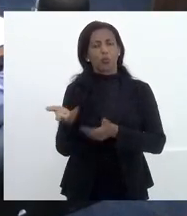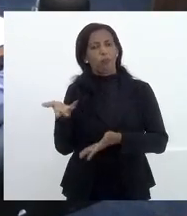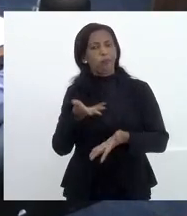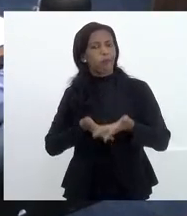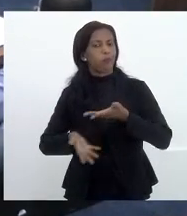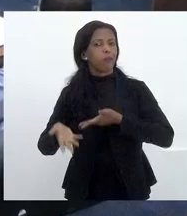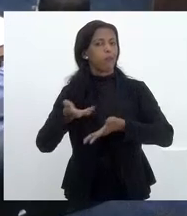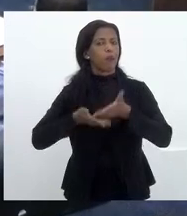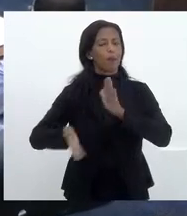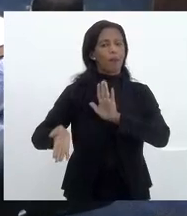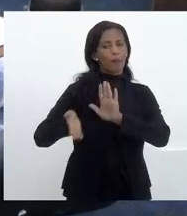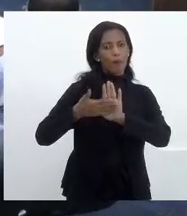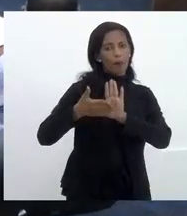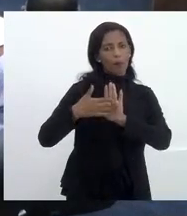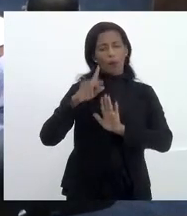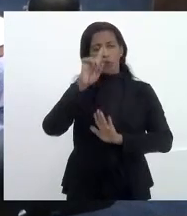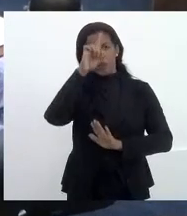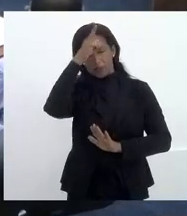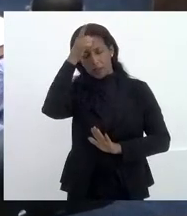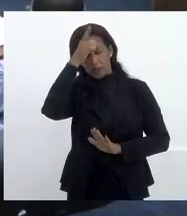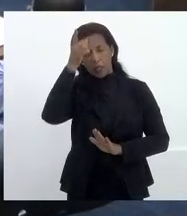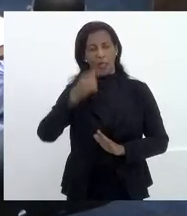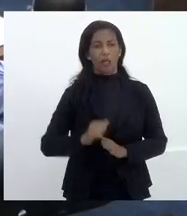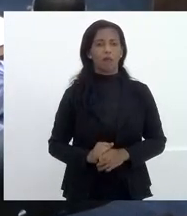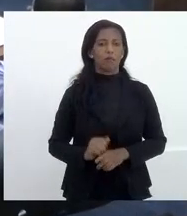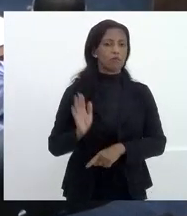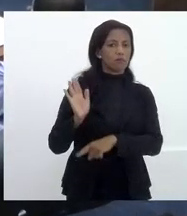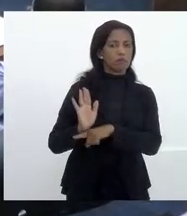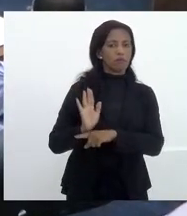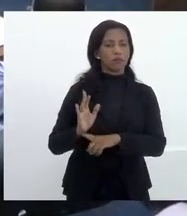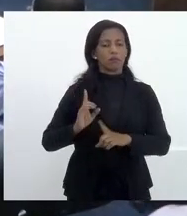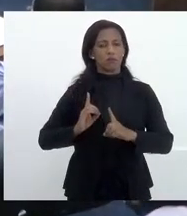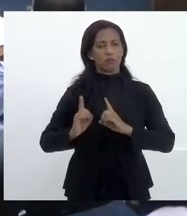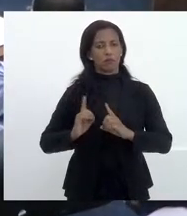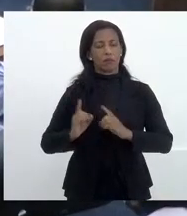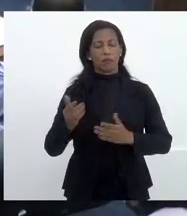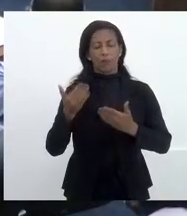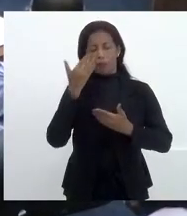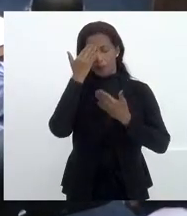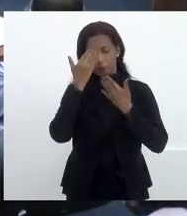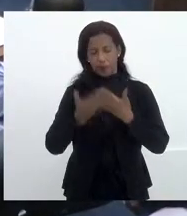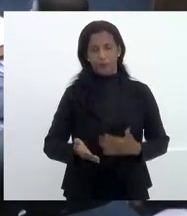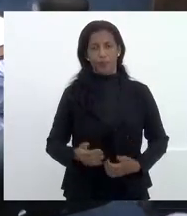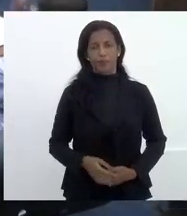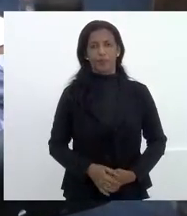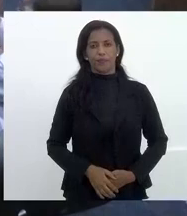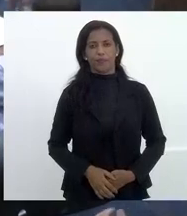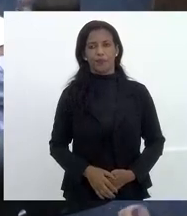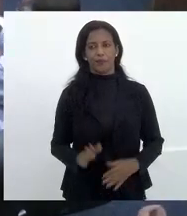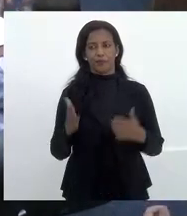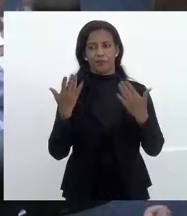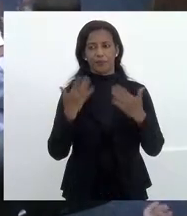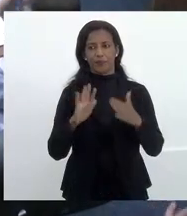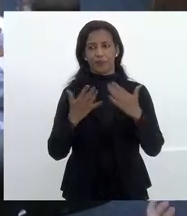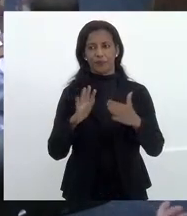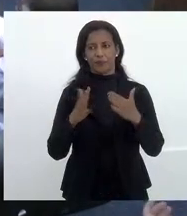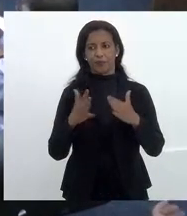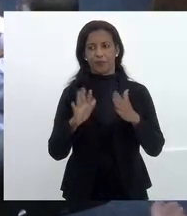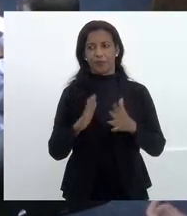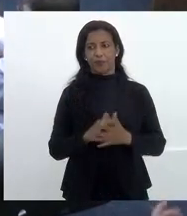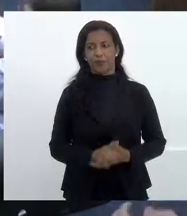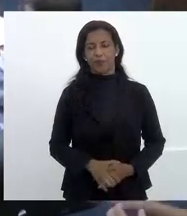colaborar para trazer propostas ideias e contribuir precisa bate muito obrigado porque agradeço parabéns pelas